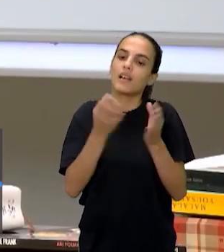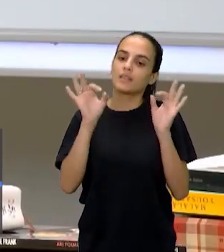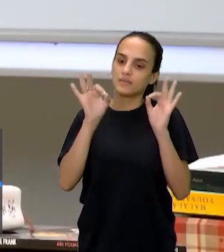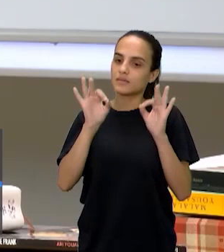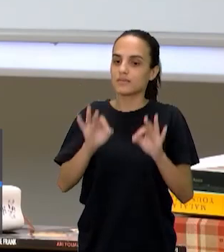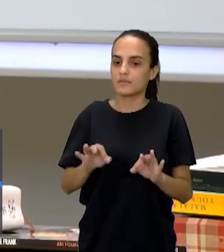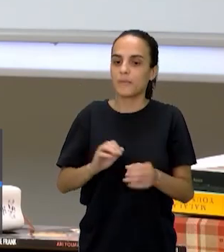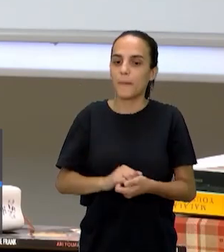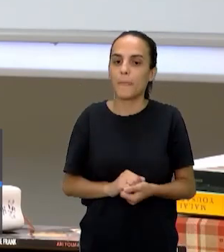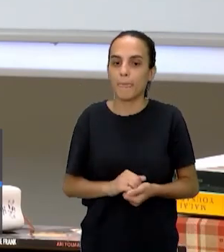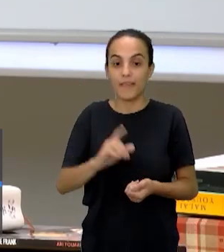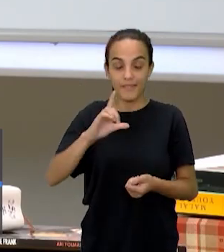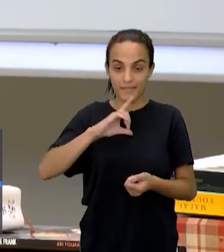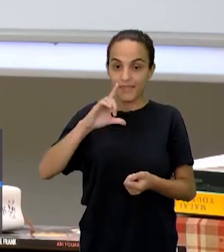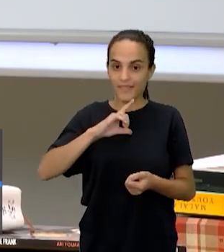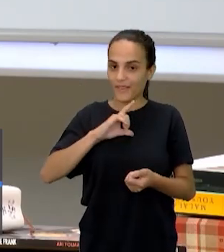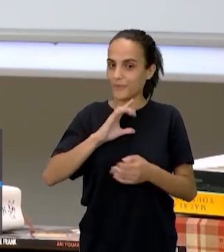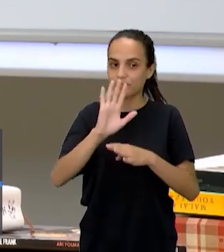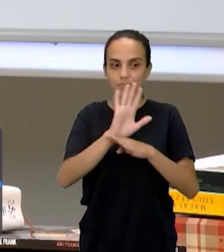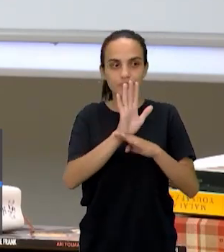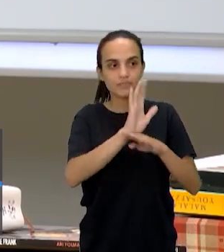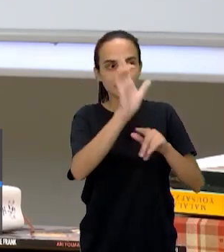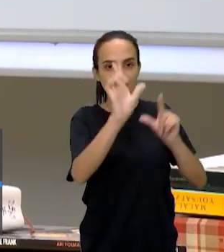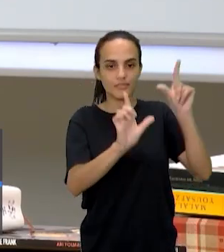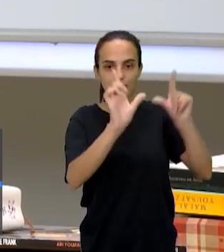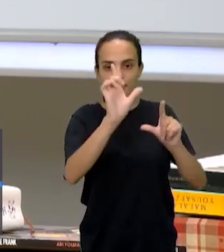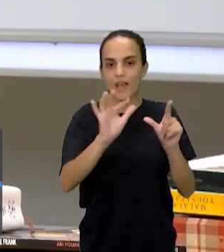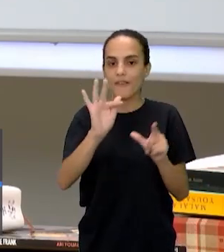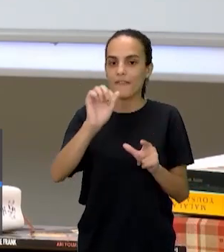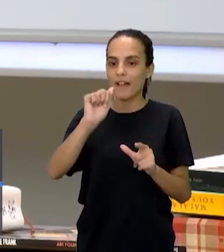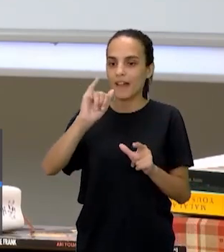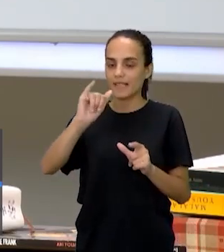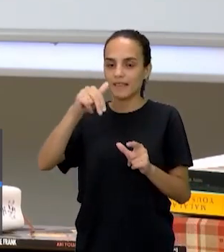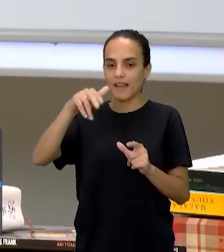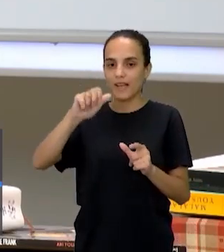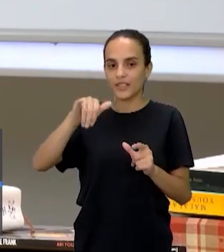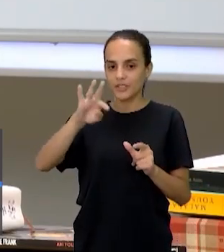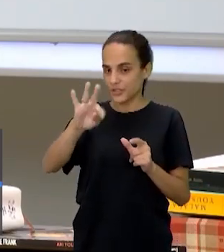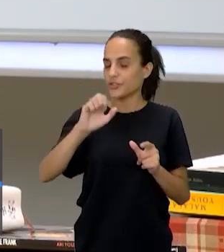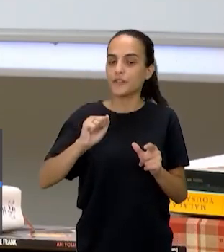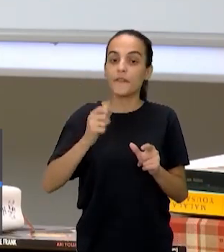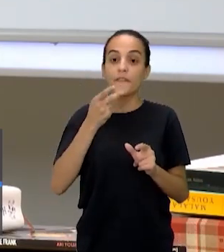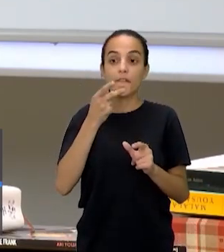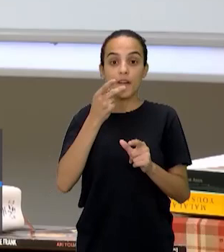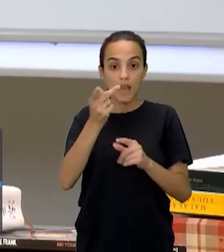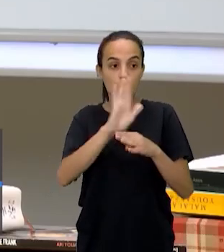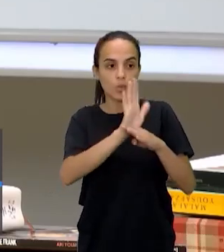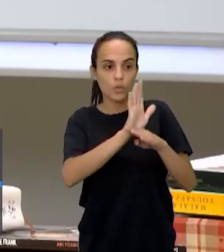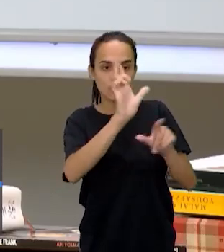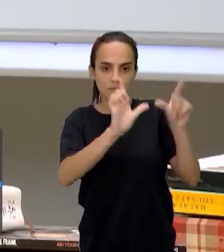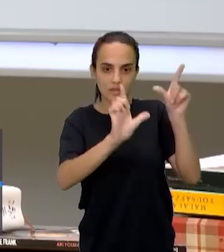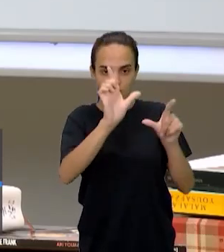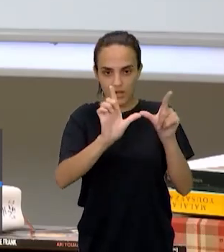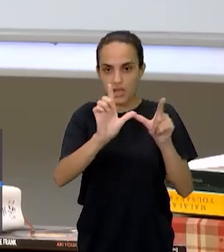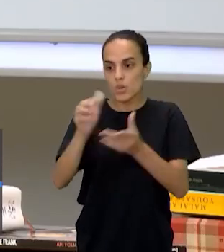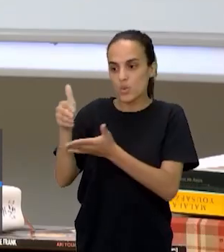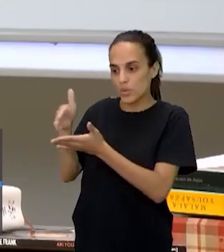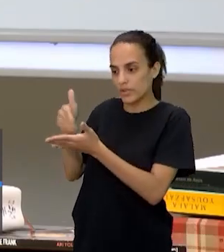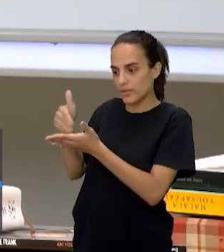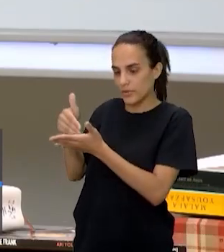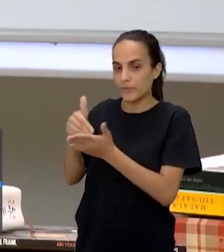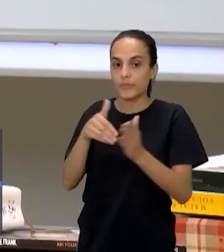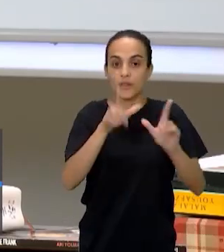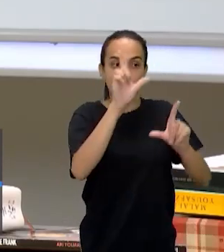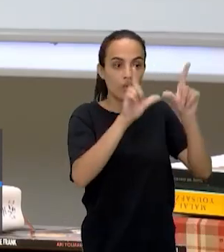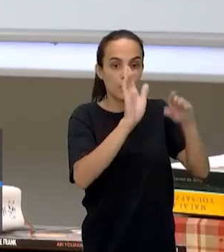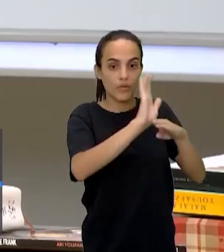tem até aquele filme, professor Mauro, Fahrenheit, né? Ele fala muito da questão do filme e do livro. Então, o filme